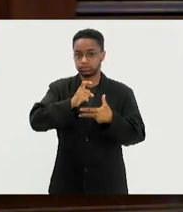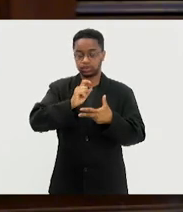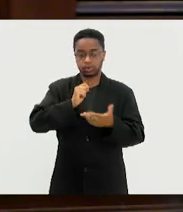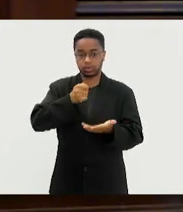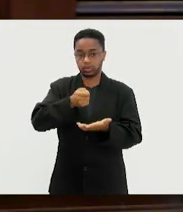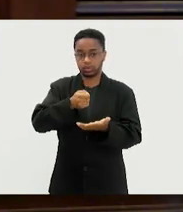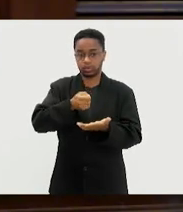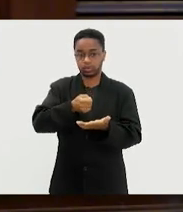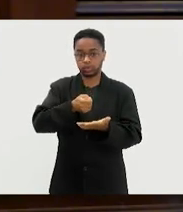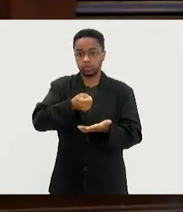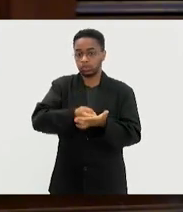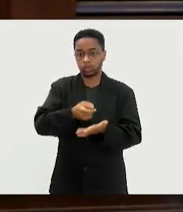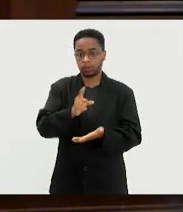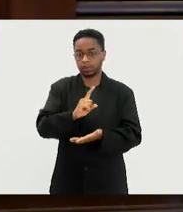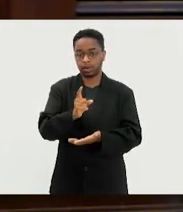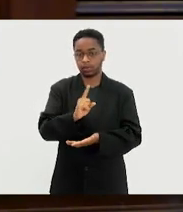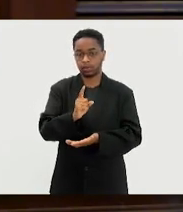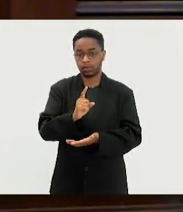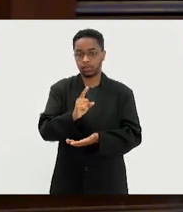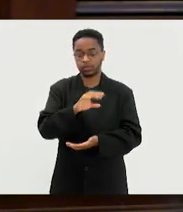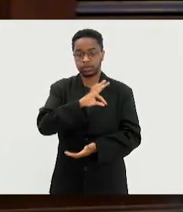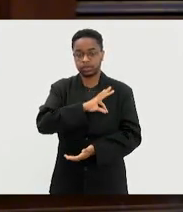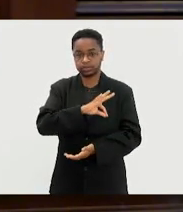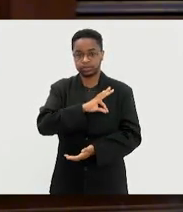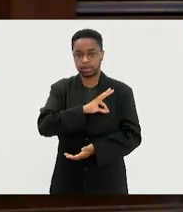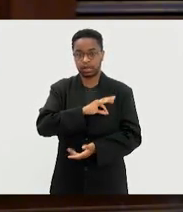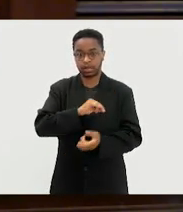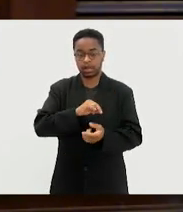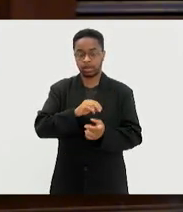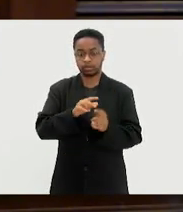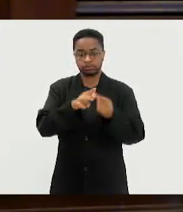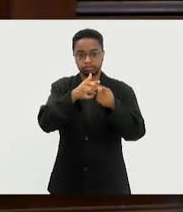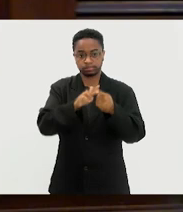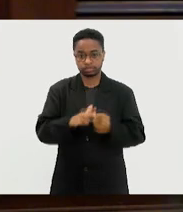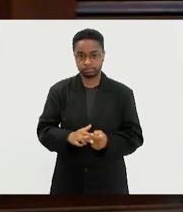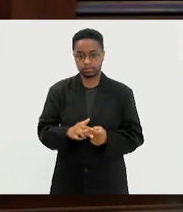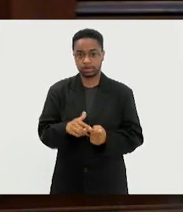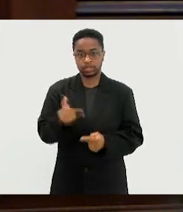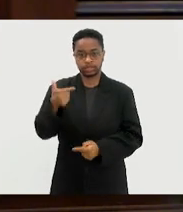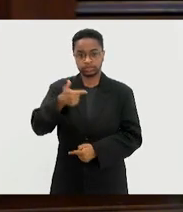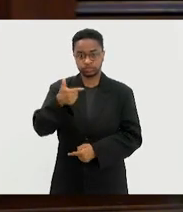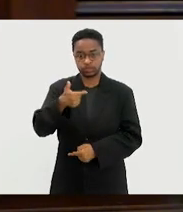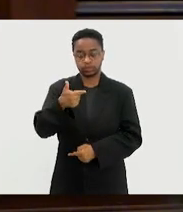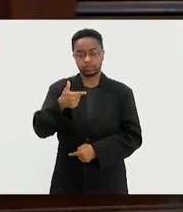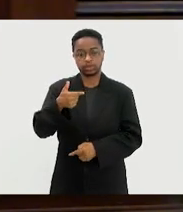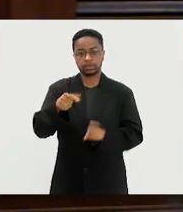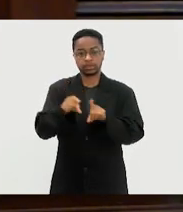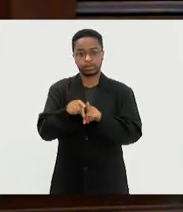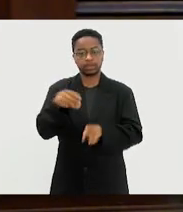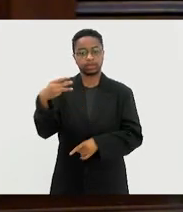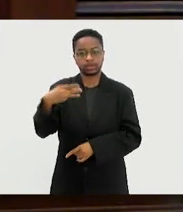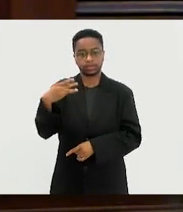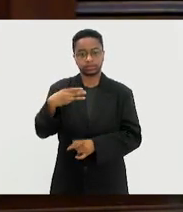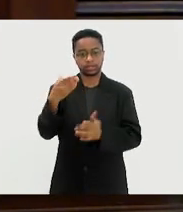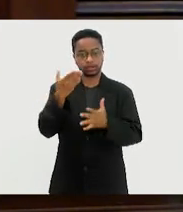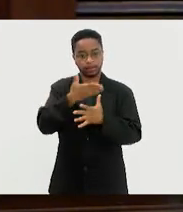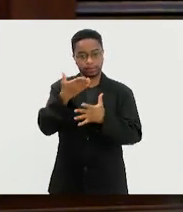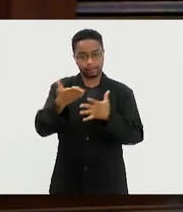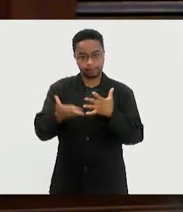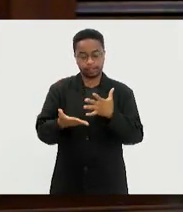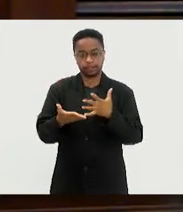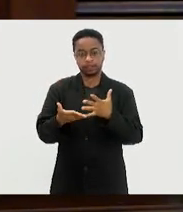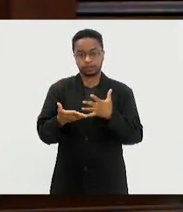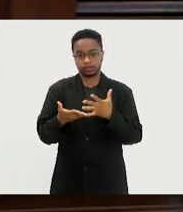a recomposição salarial, segunda e terceiras parcelas, lá daquela recomposição